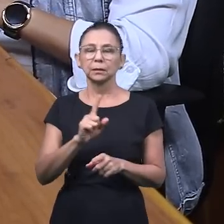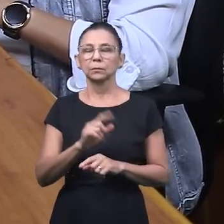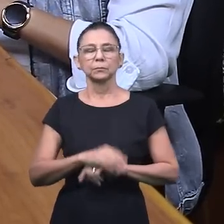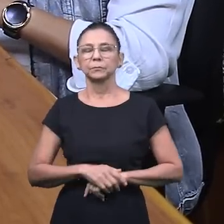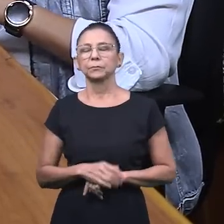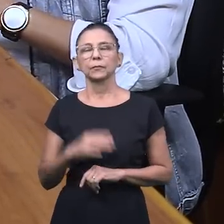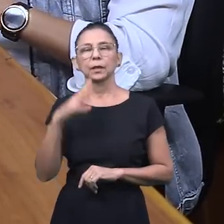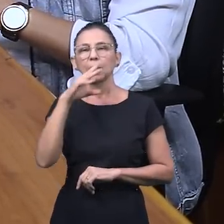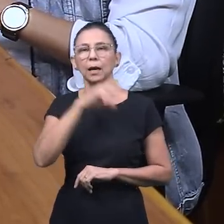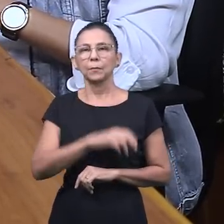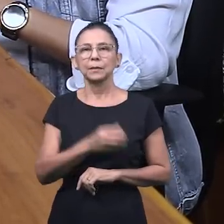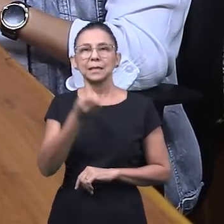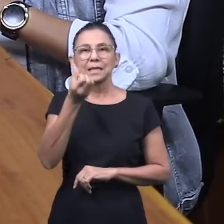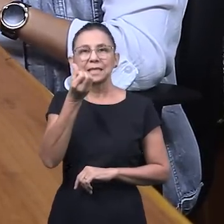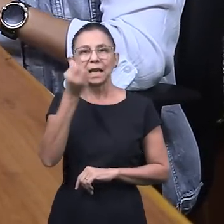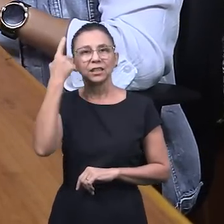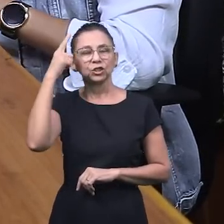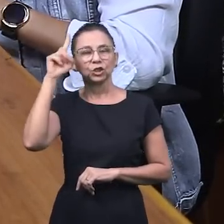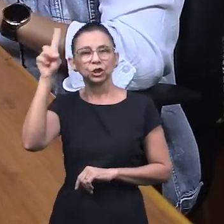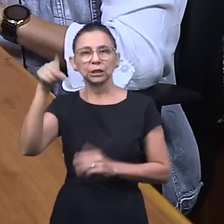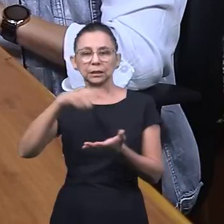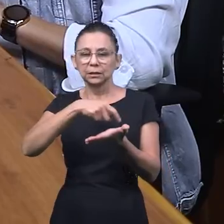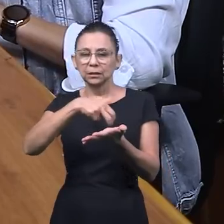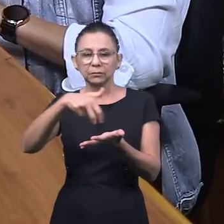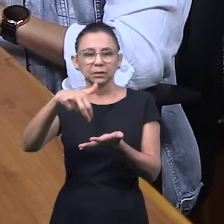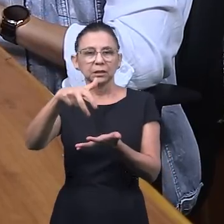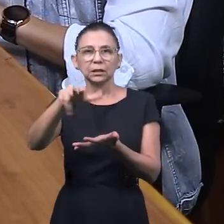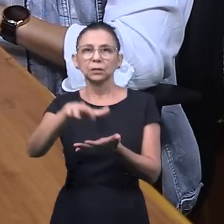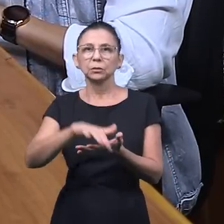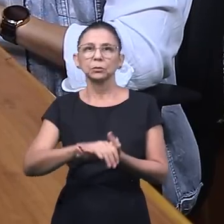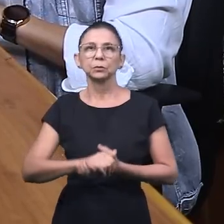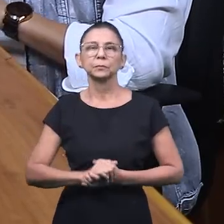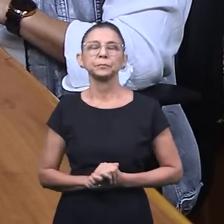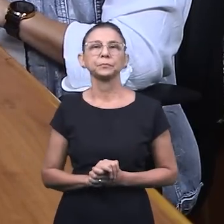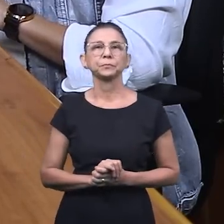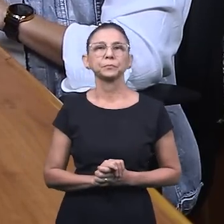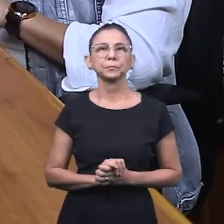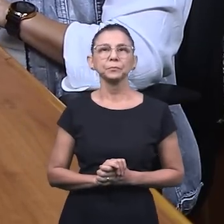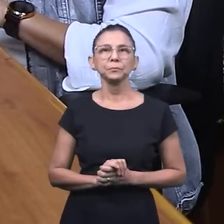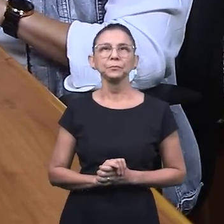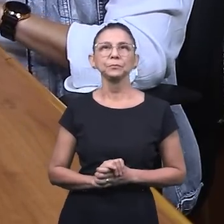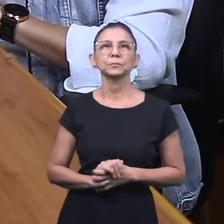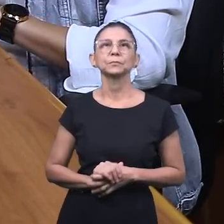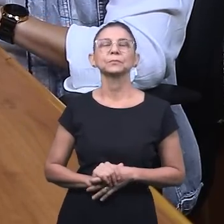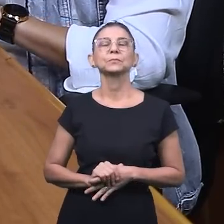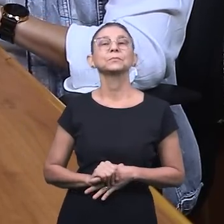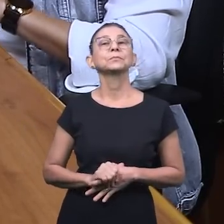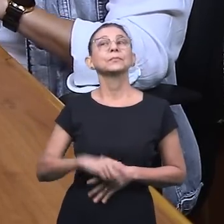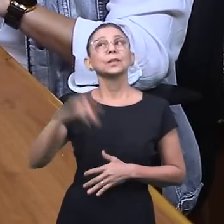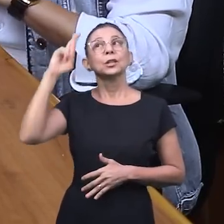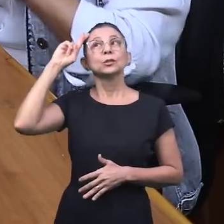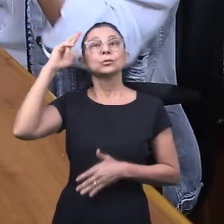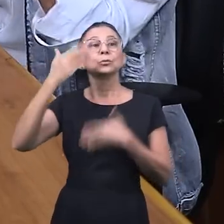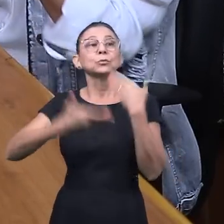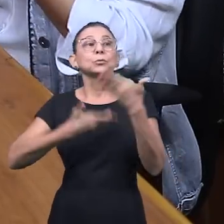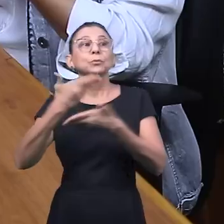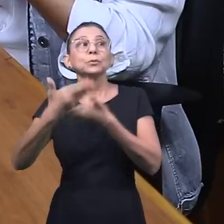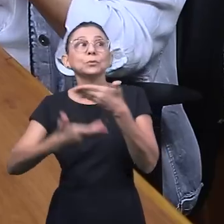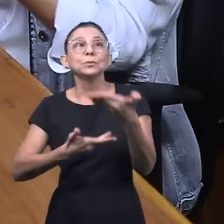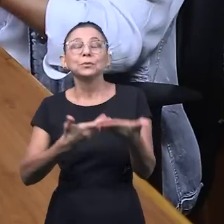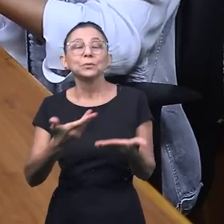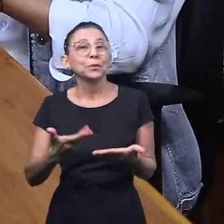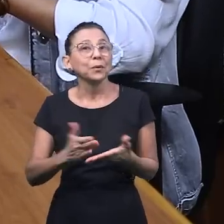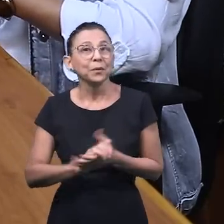prometido. Você se dedicou em cuidar daquilo que são as coisas do Senhor. Sim. E Ele cuidou da melhor forma. Como Ele prometeu. Muito melhor